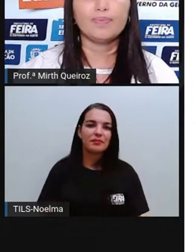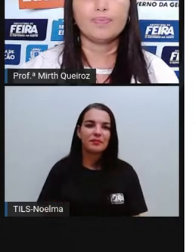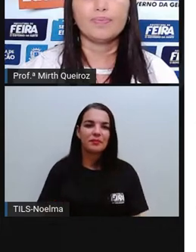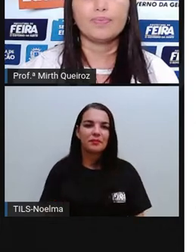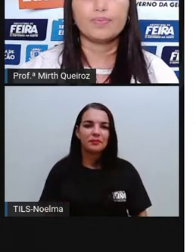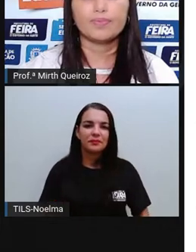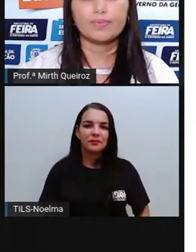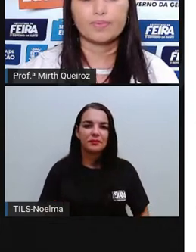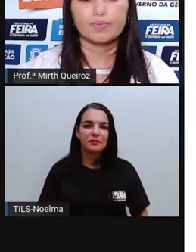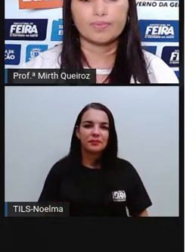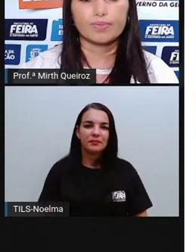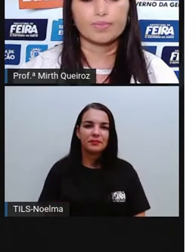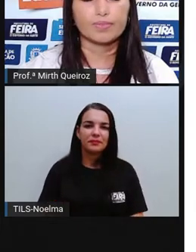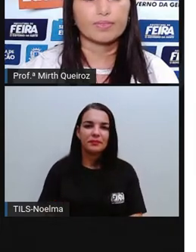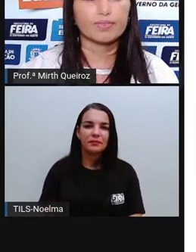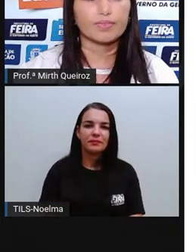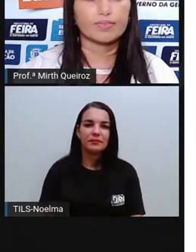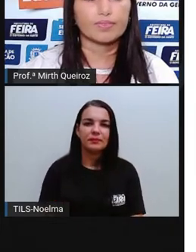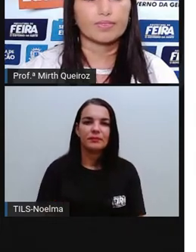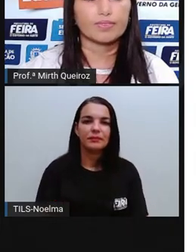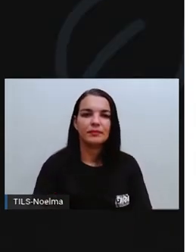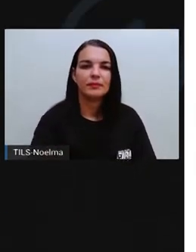ver?